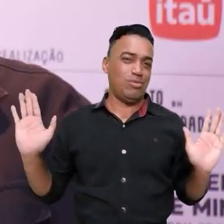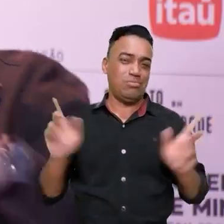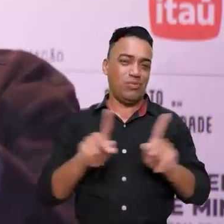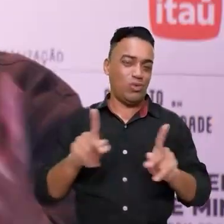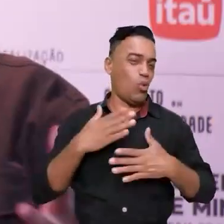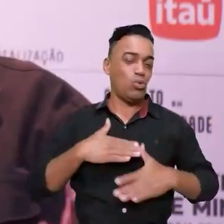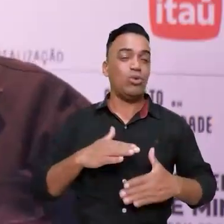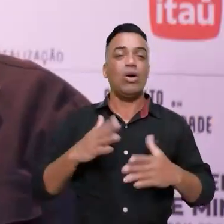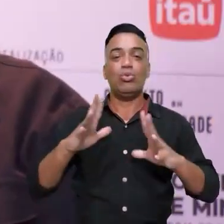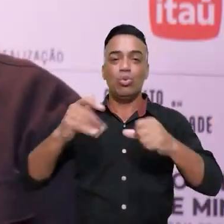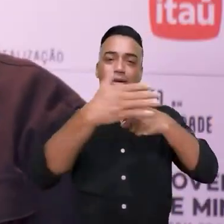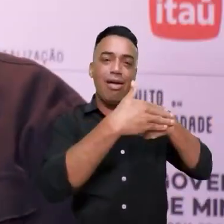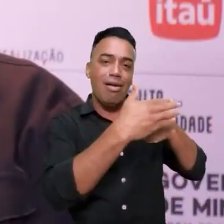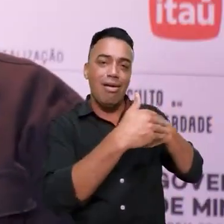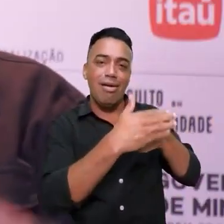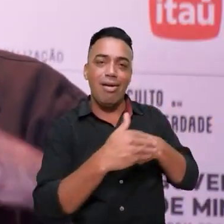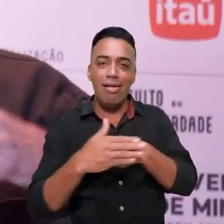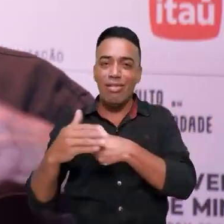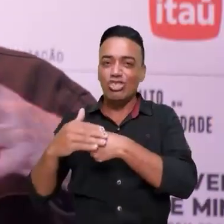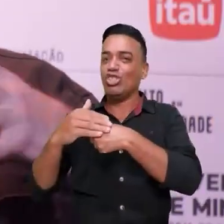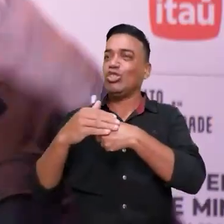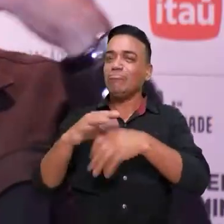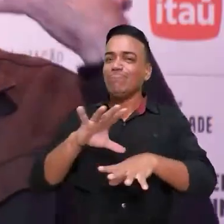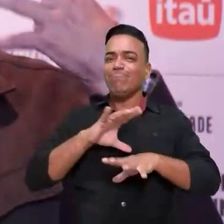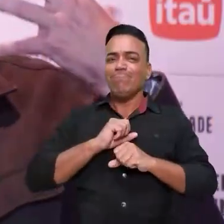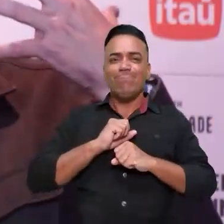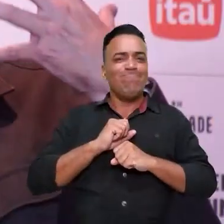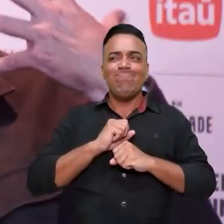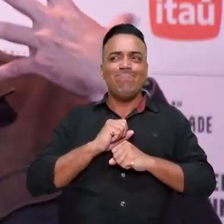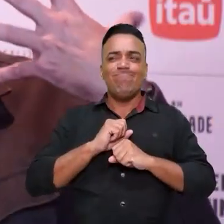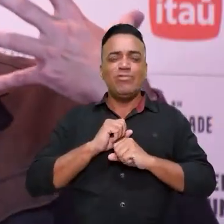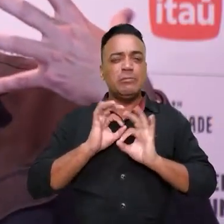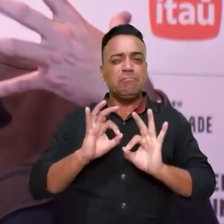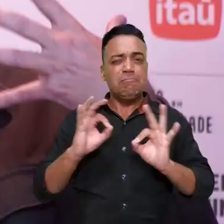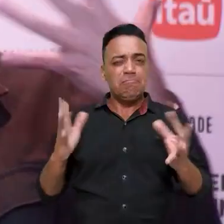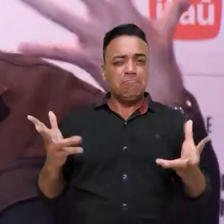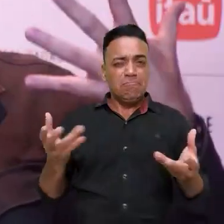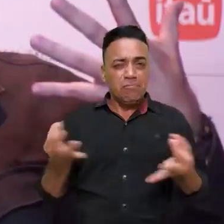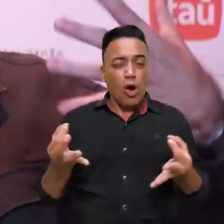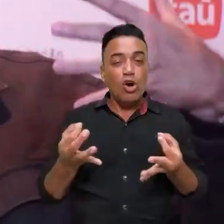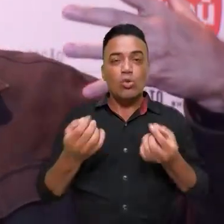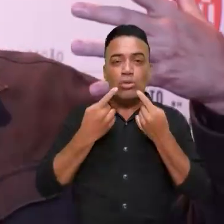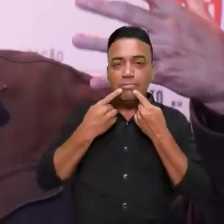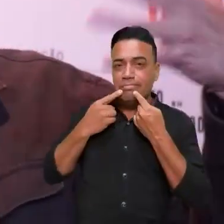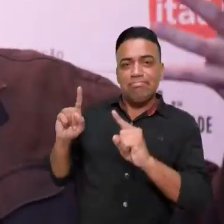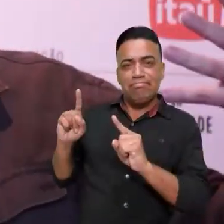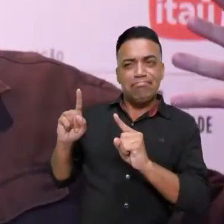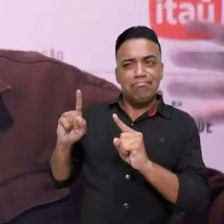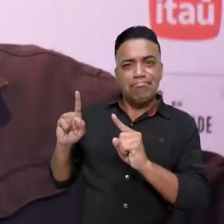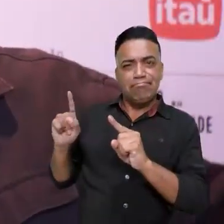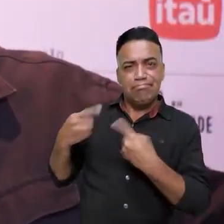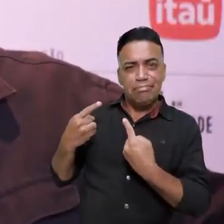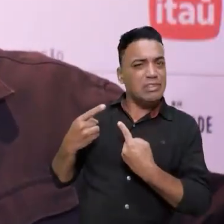E todos os elogios não ficaram assim tão firmes em mim quanto a crítica assim de que